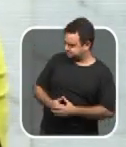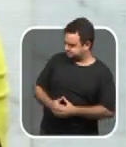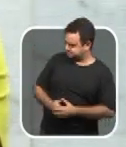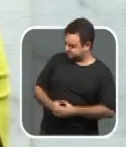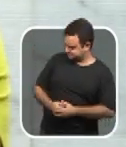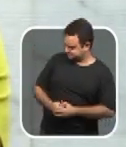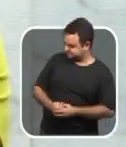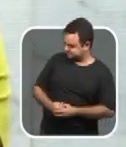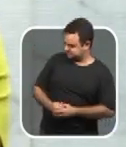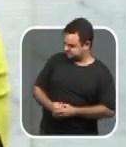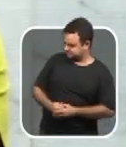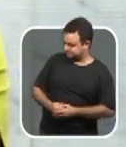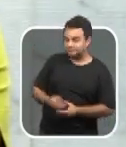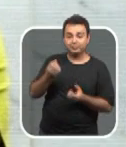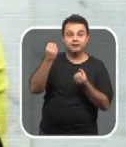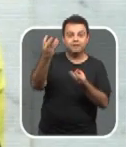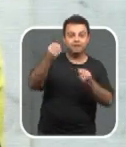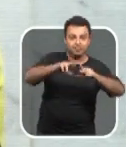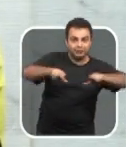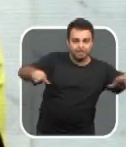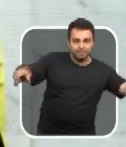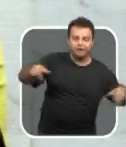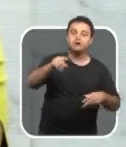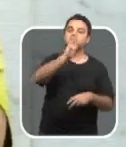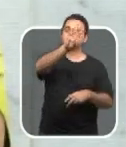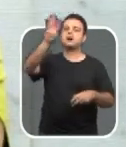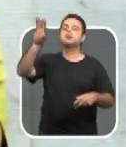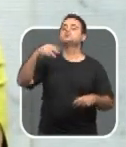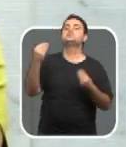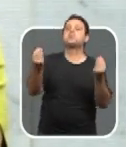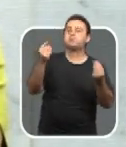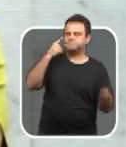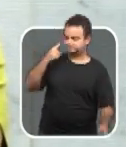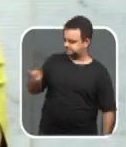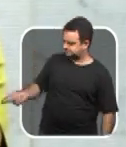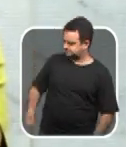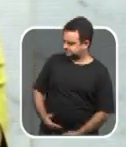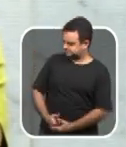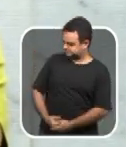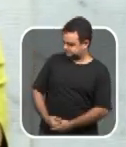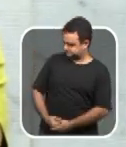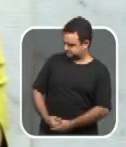Facebook e também no nosso Instagram. E as notícias do Legislativo você acompanha no nosso site, que é o